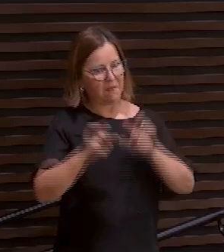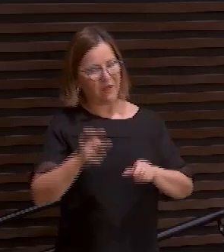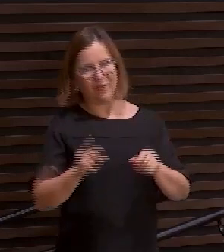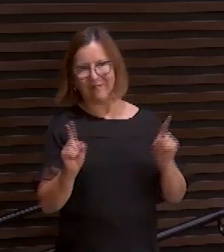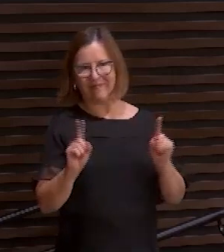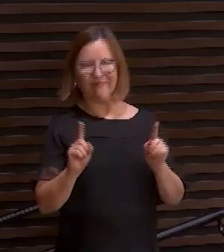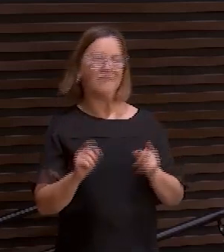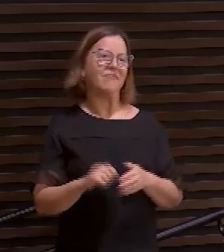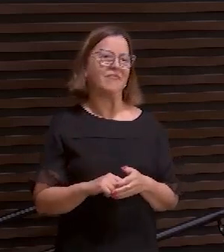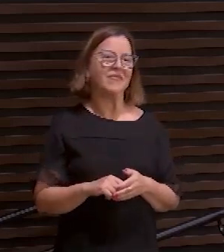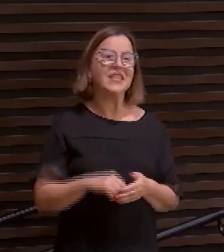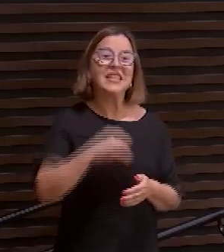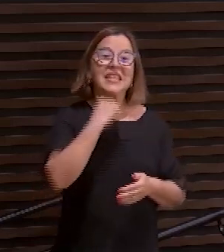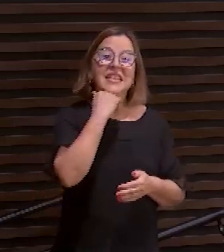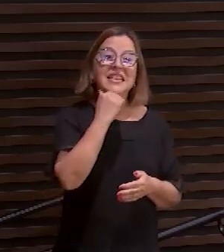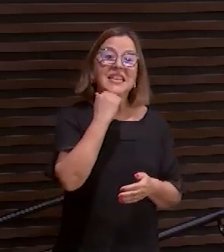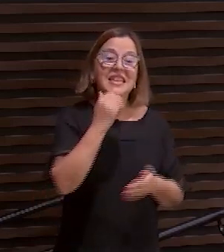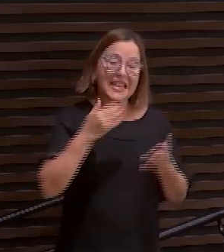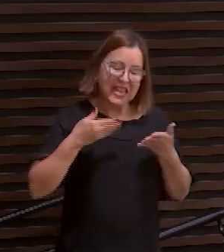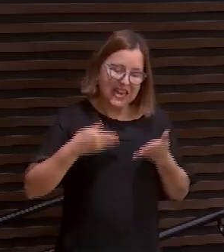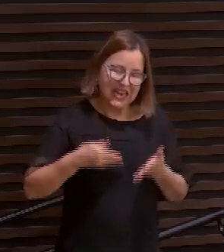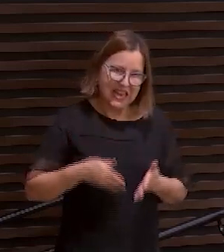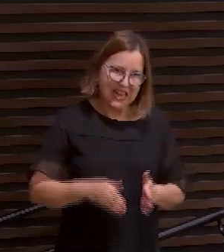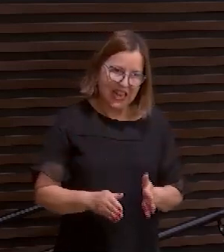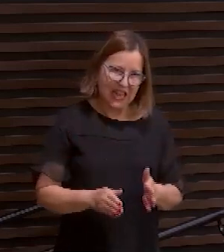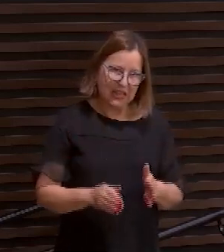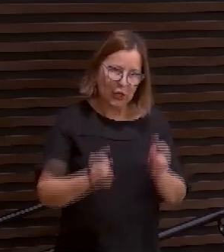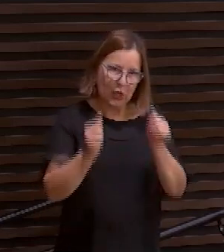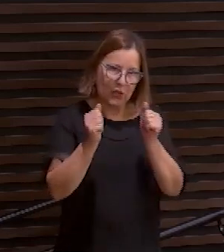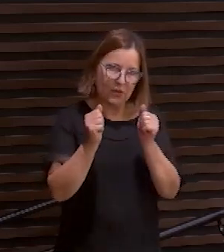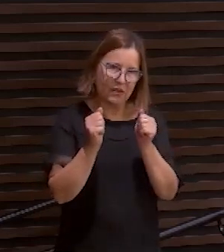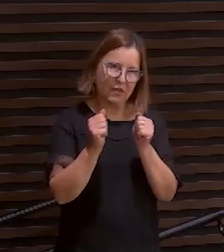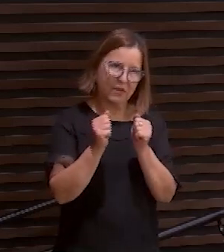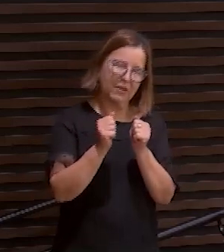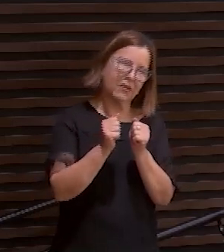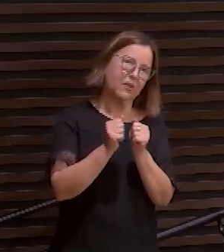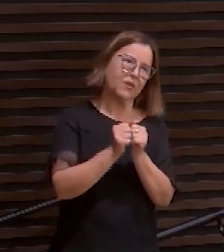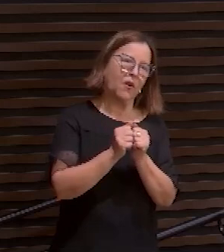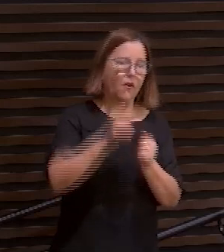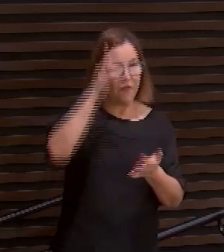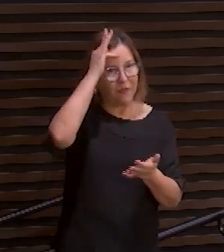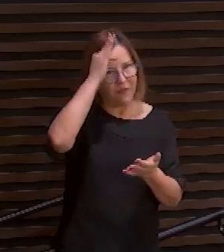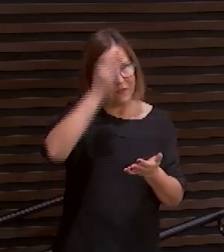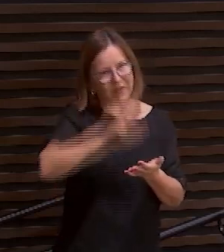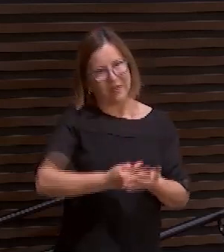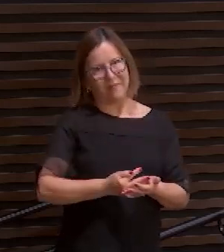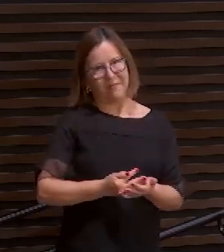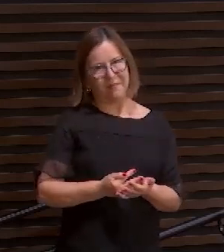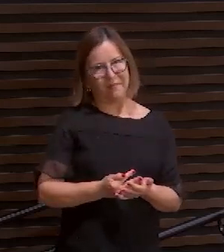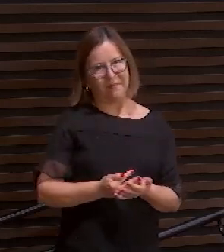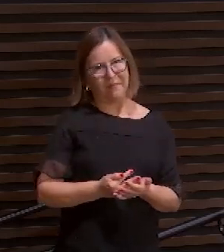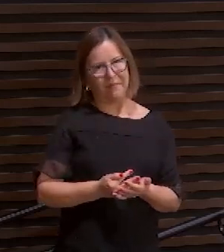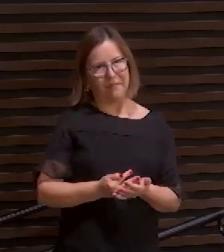Nenhum ser humano nasce com potencialidade de fé.